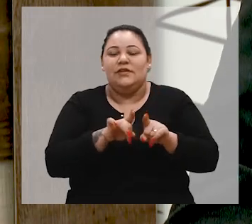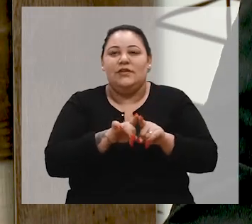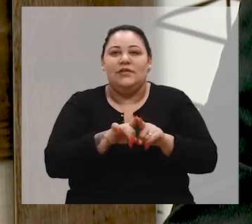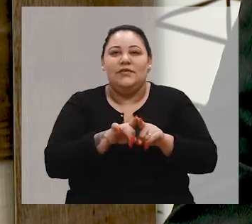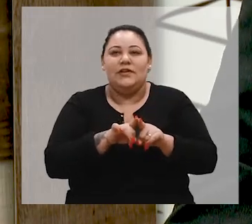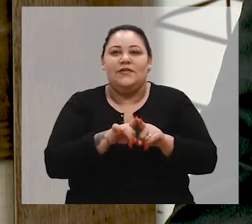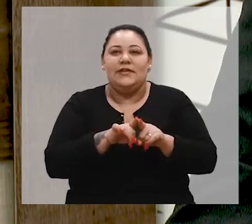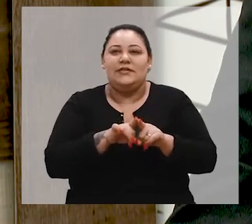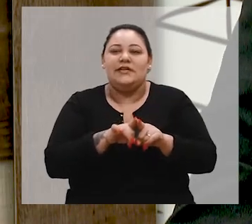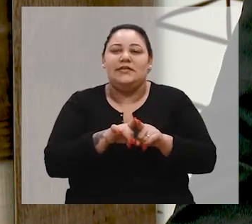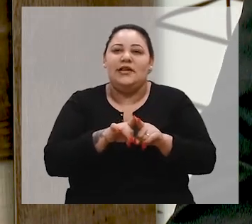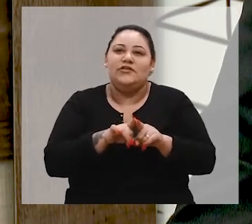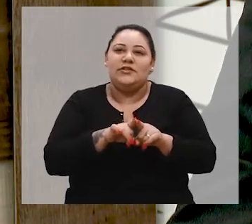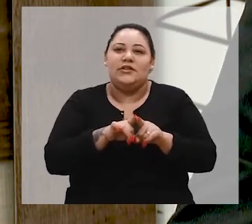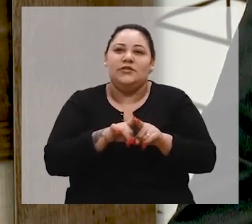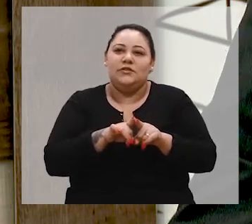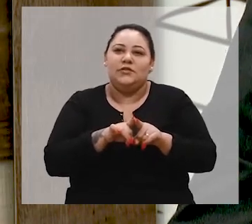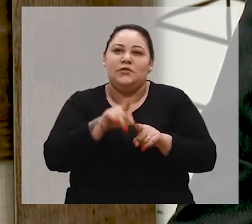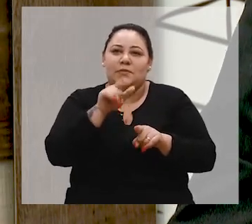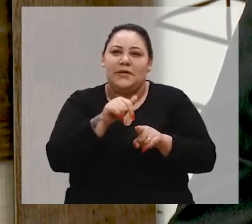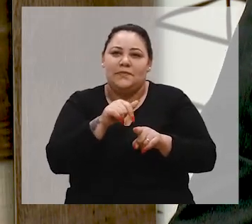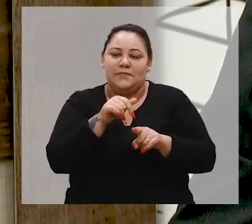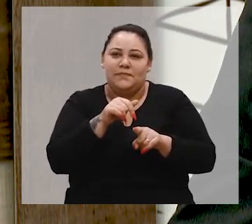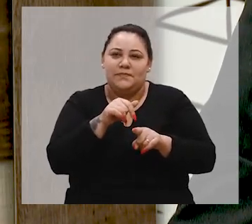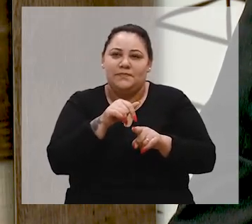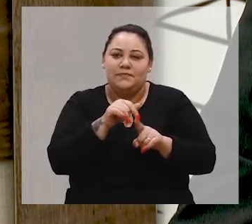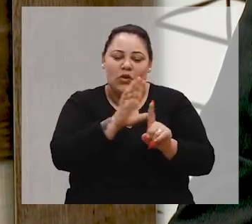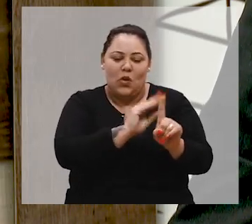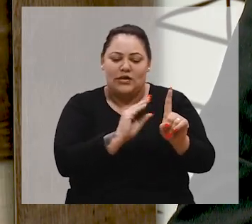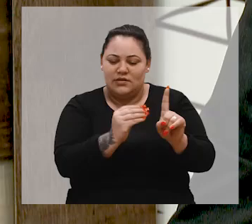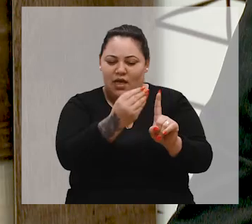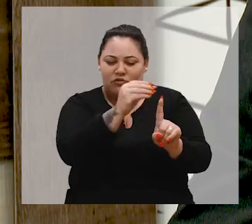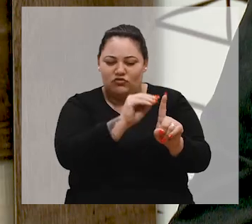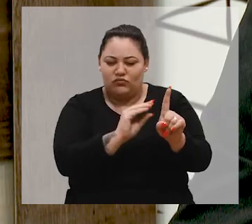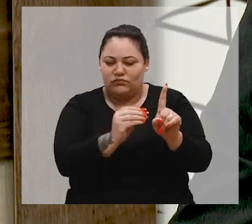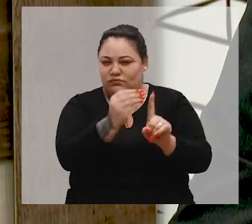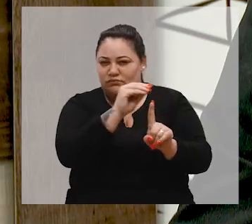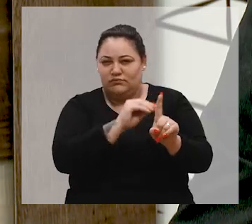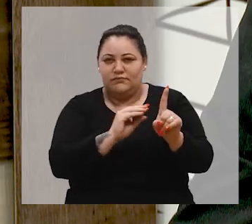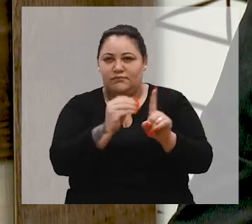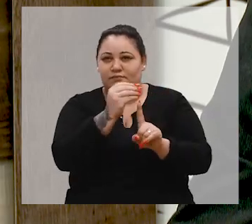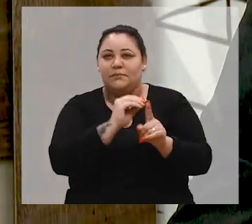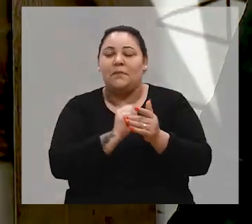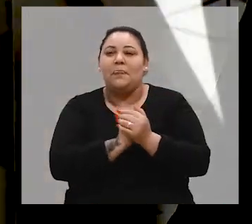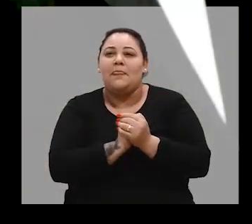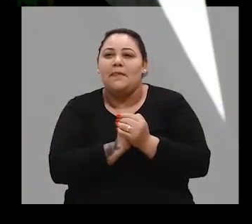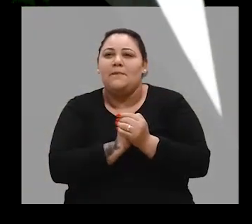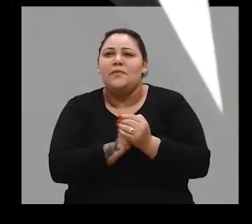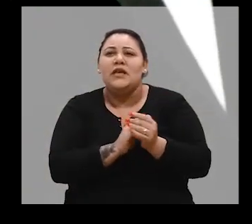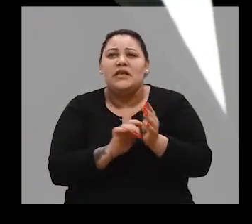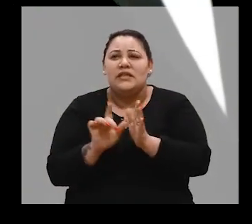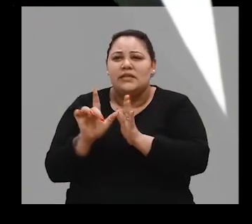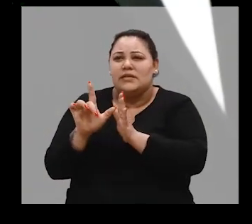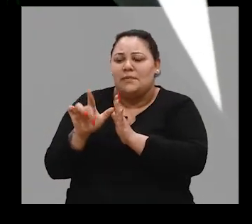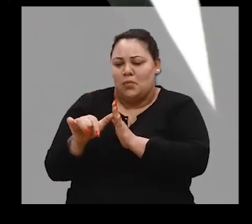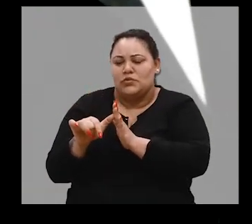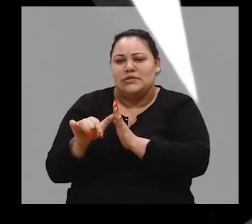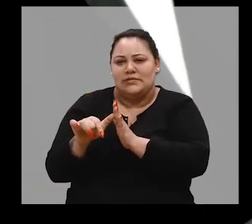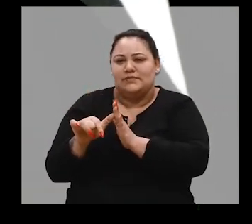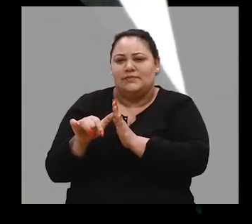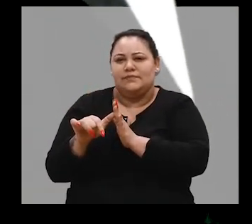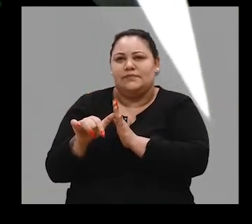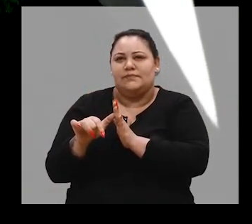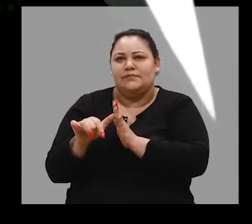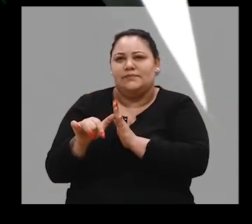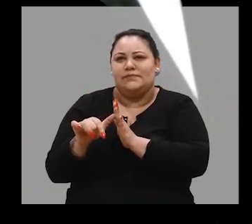dá o assédio, né, no skill, né? E depois